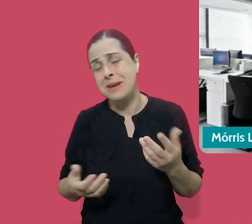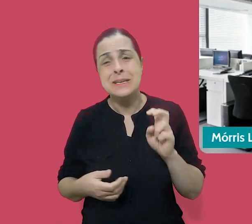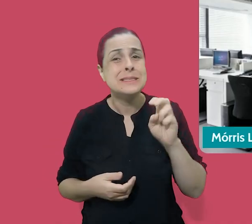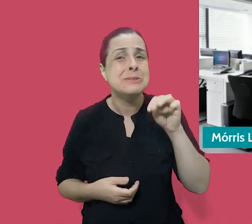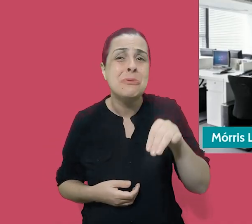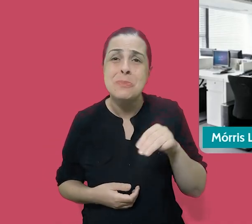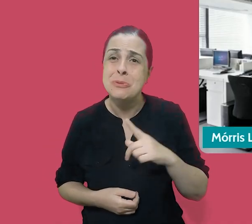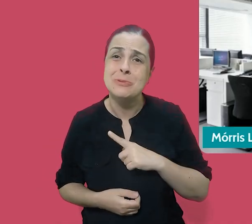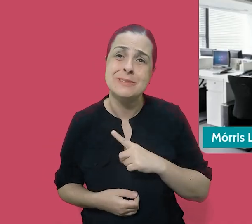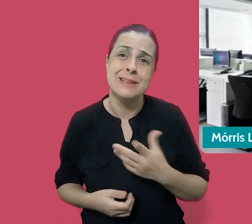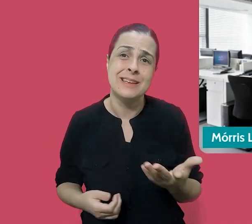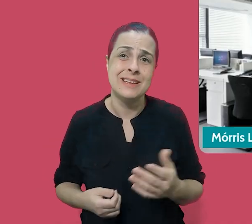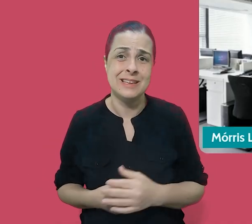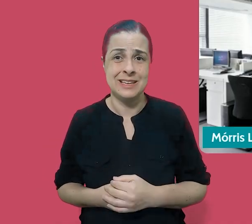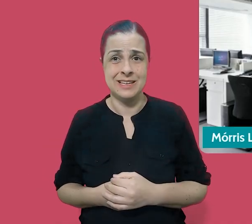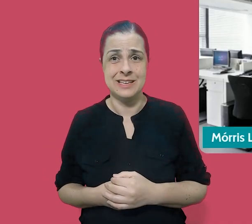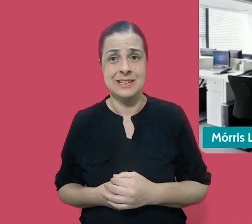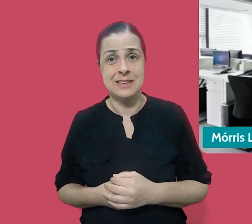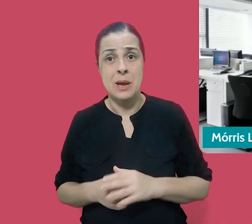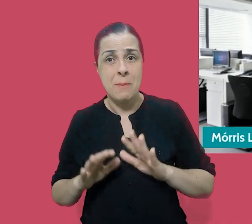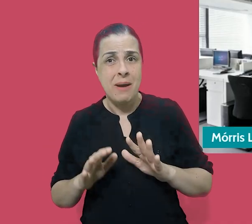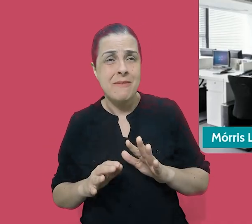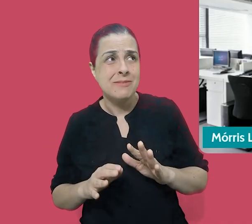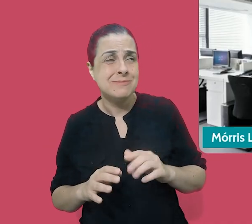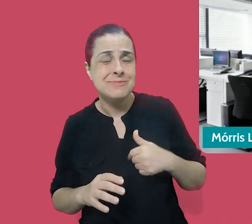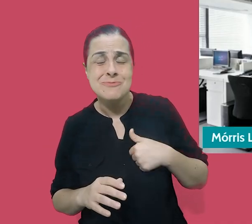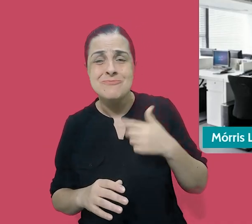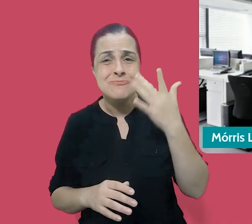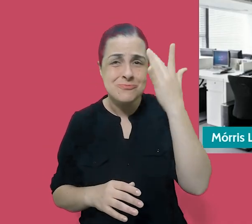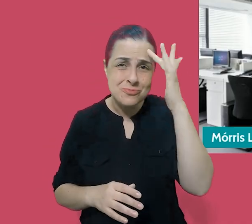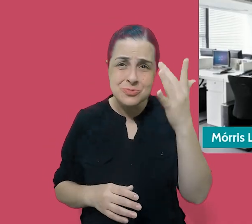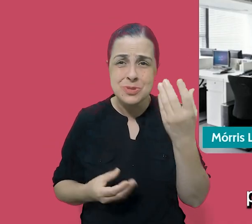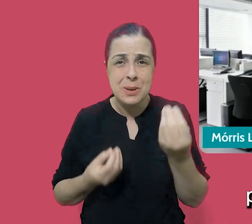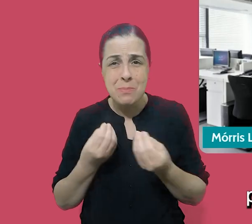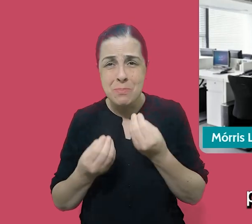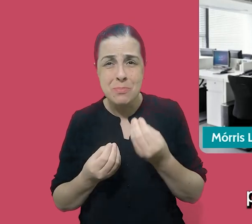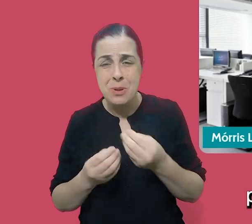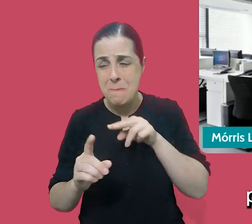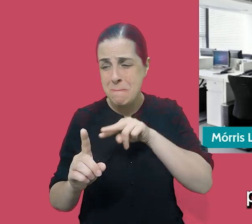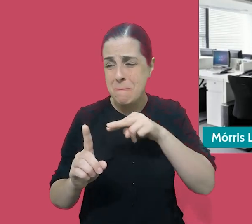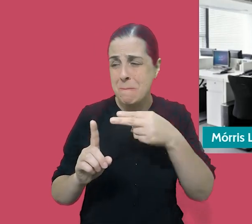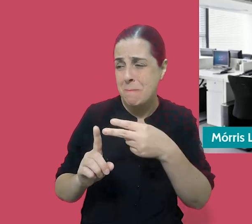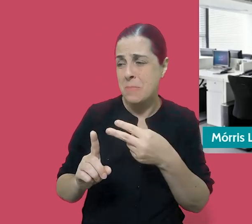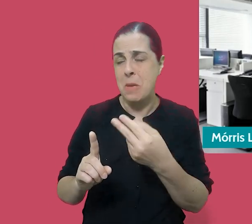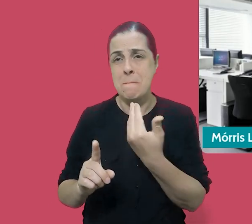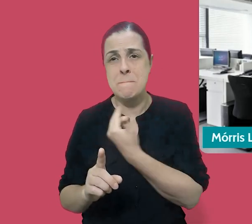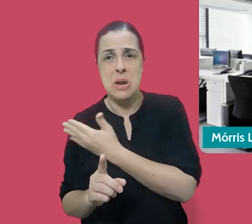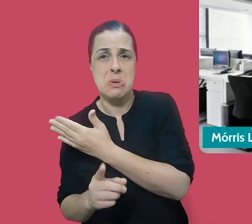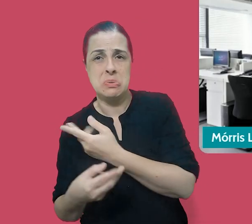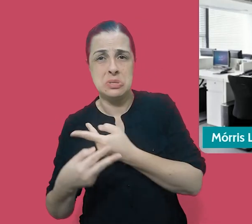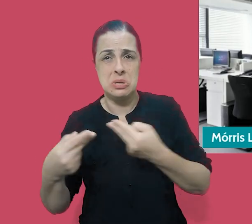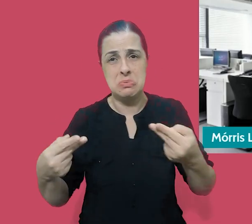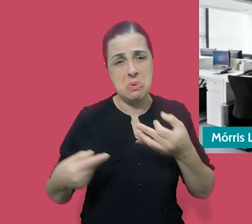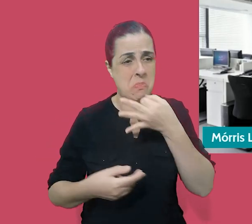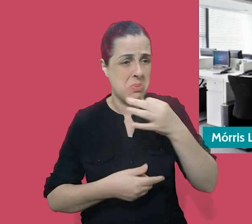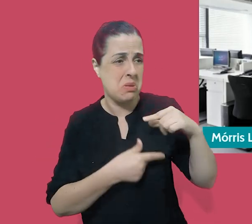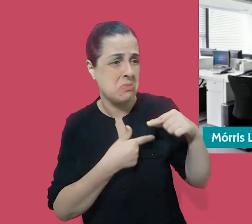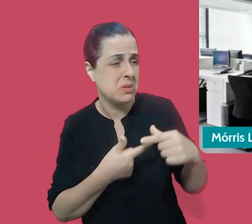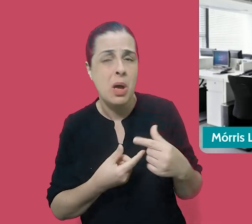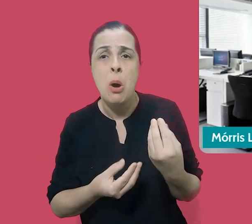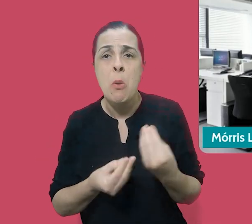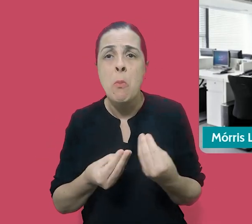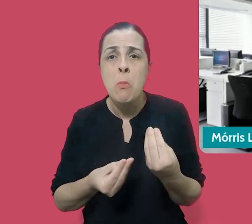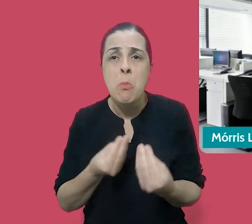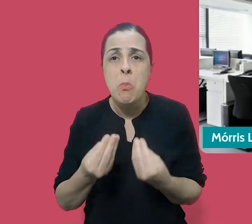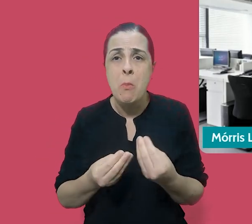Não, eu ia falar assim, eu não sei, na verdade, eu queria desconstruir esses vieses, assim, por que uma empresa olha para uma pessoa 60